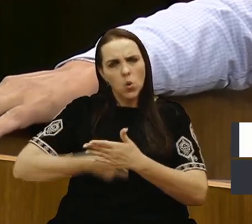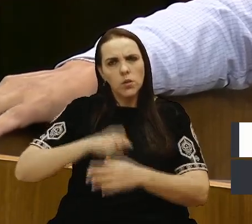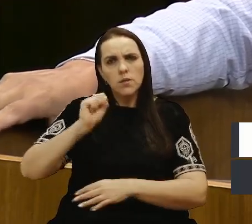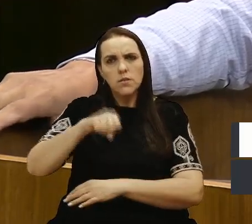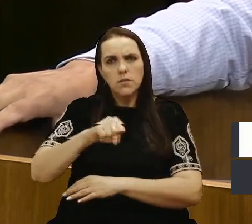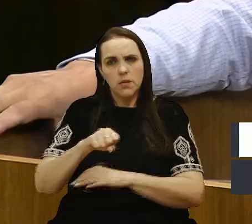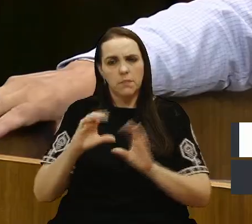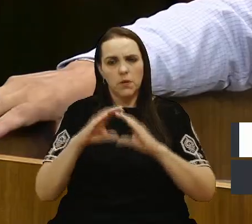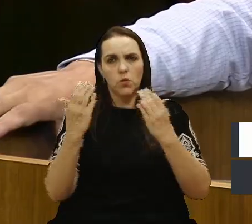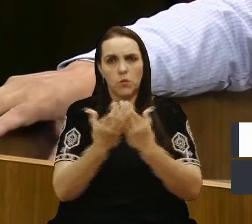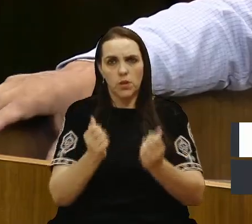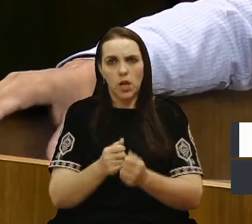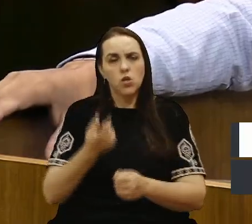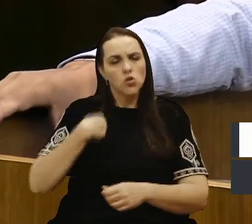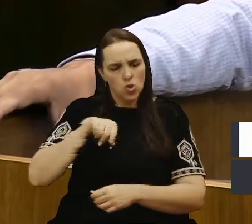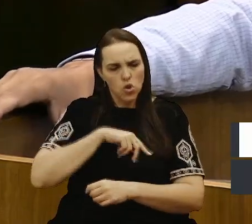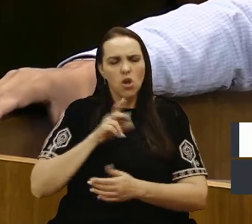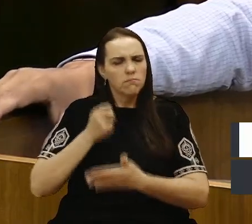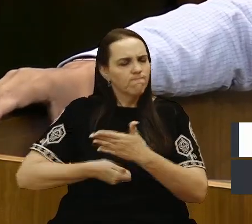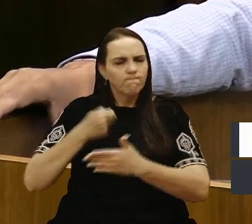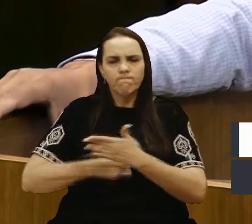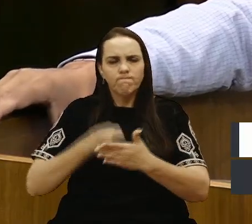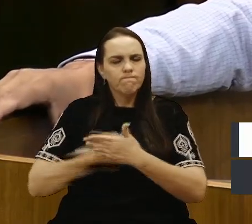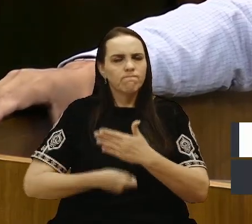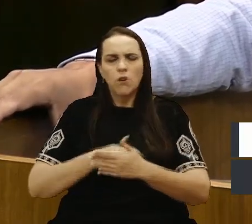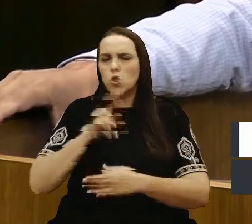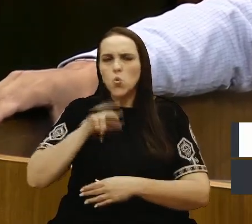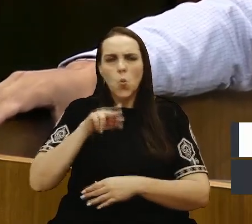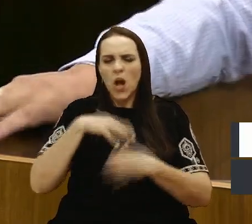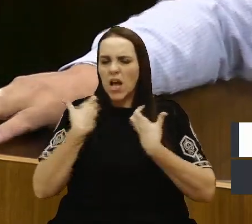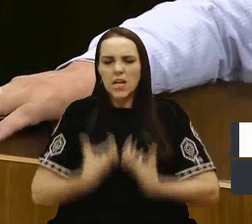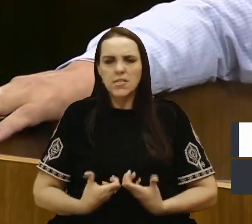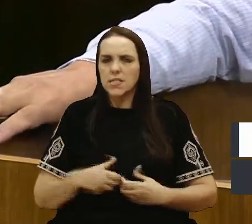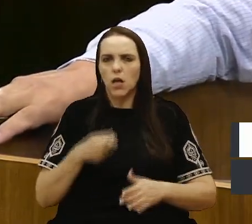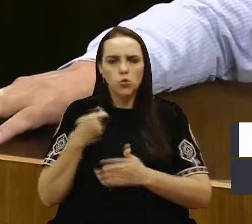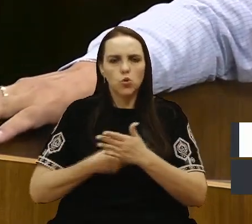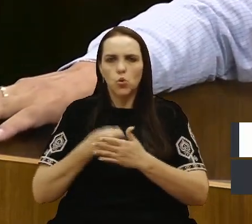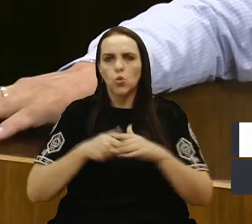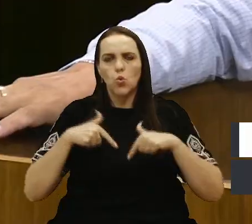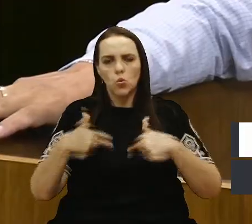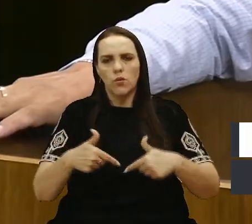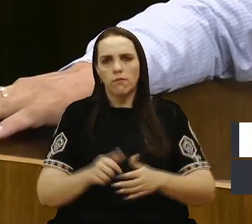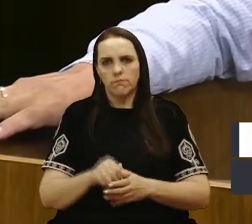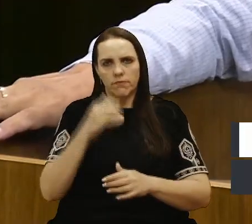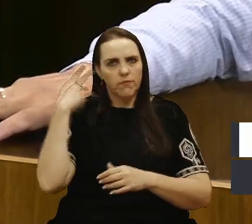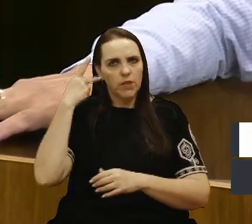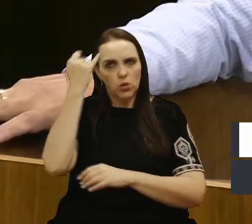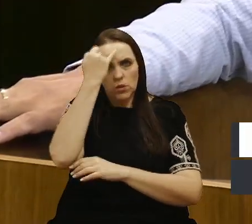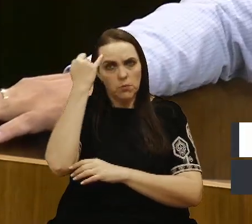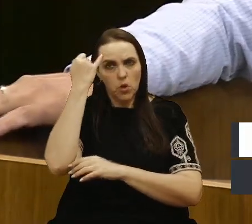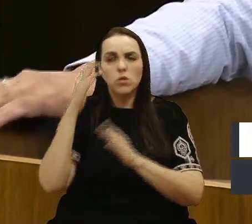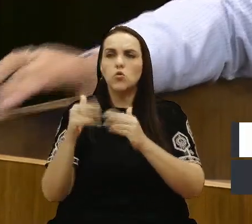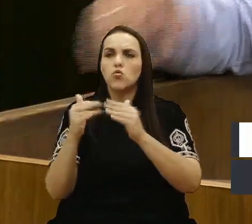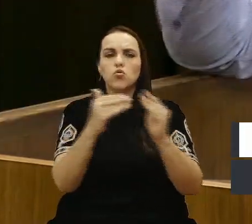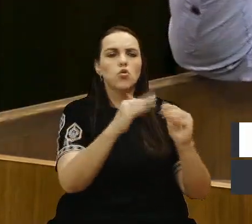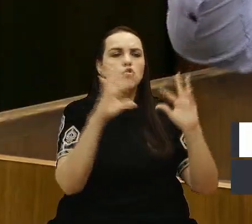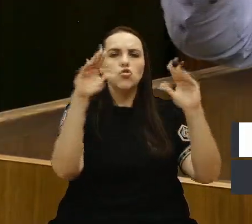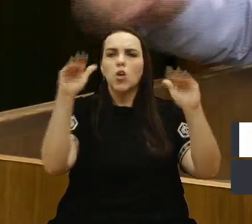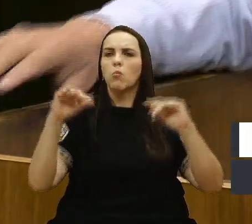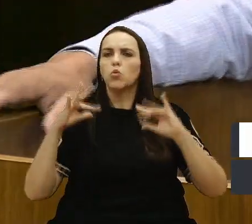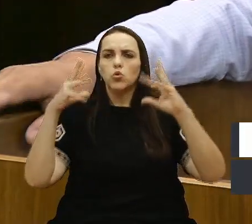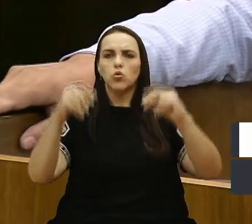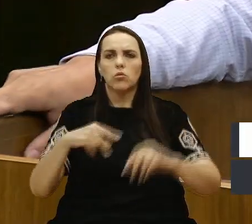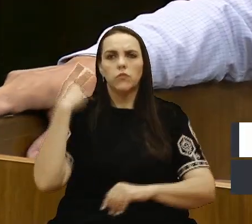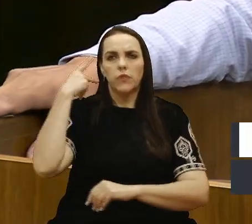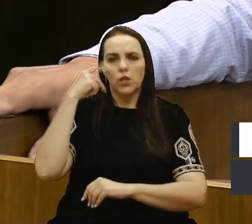nossa comunidade. Vamos lutar incansavelmente, vereador Zé D'Ambros. E, mais uma vez, aqui, conclamo a todos os vereadores aqui para que a